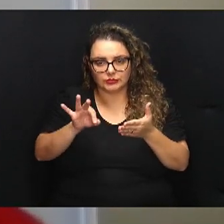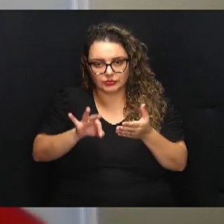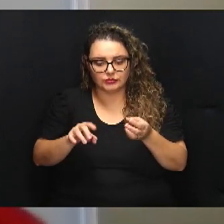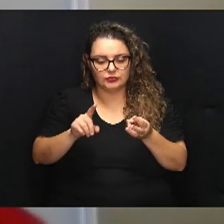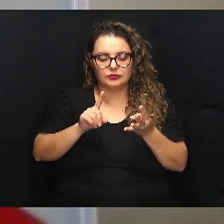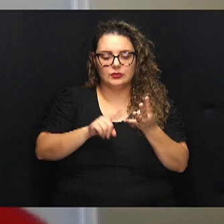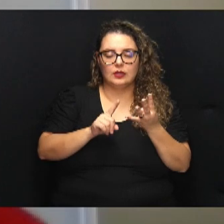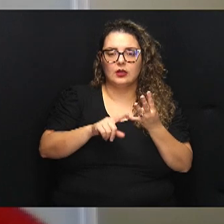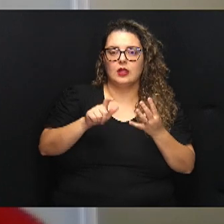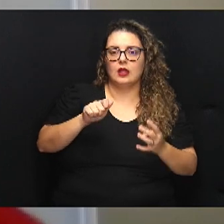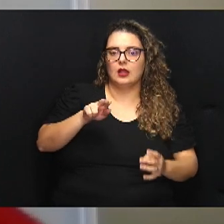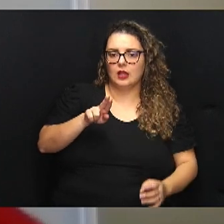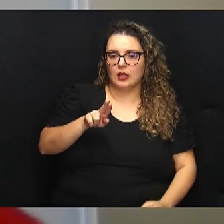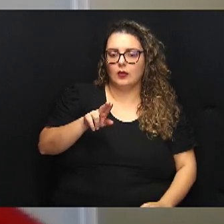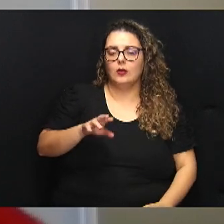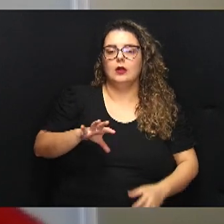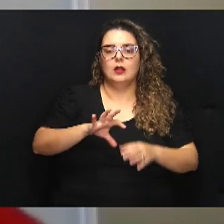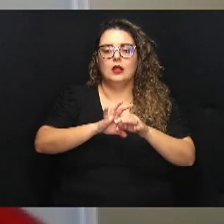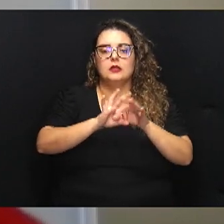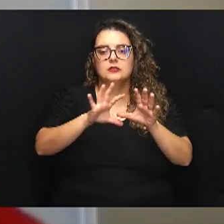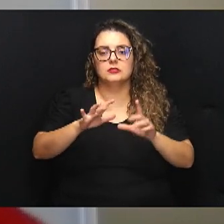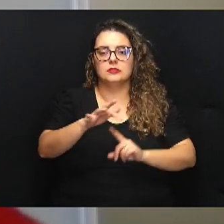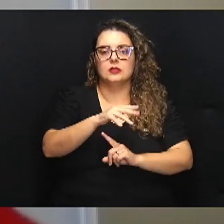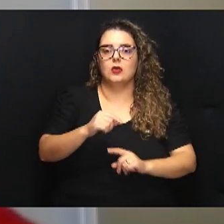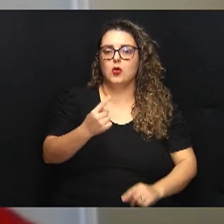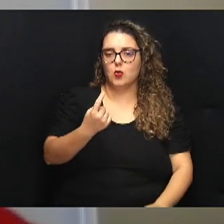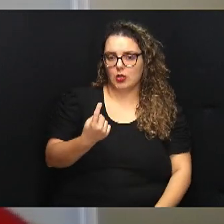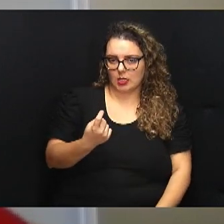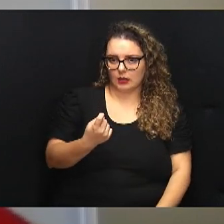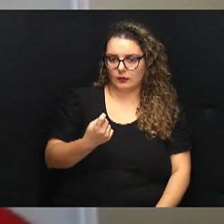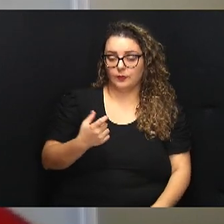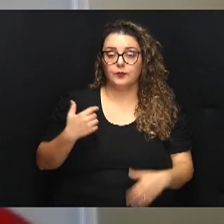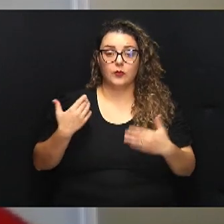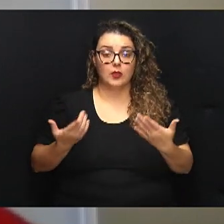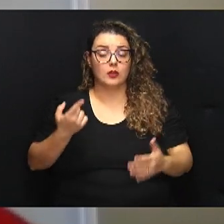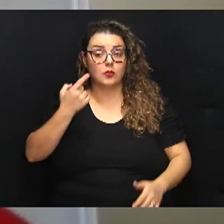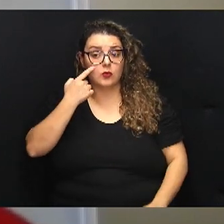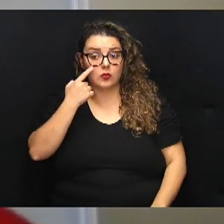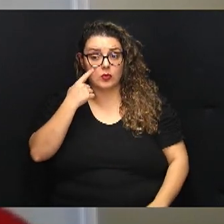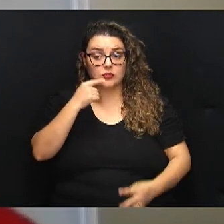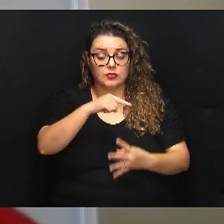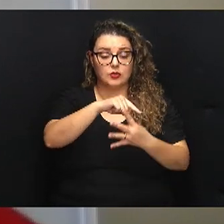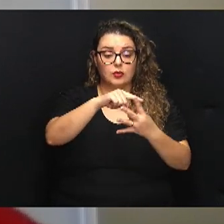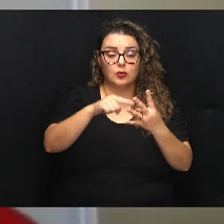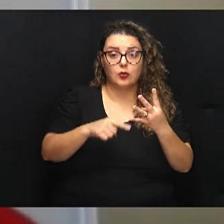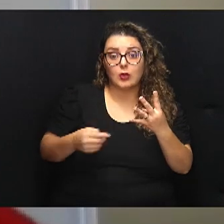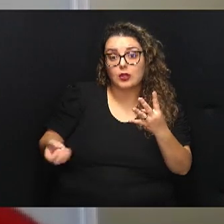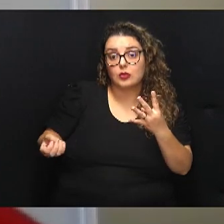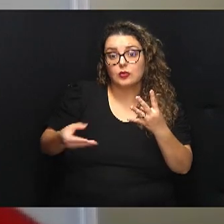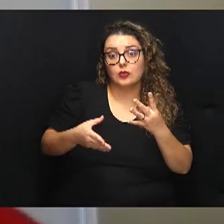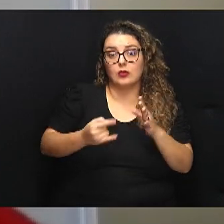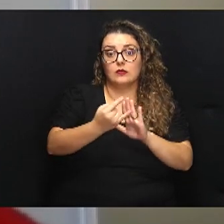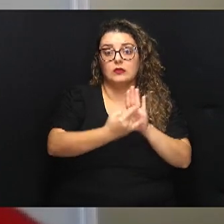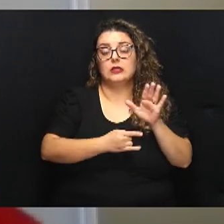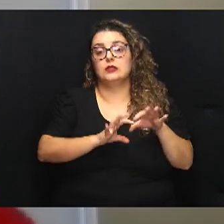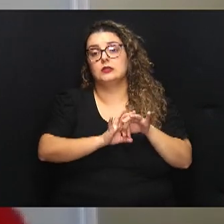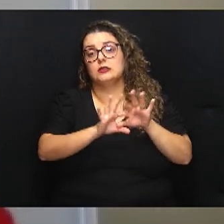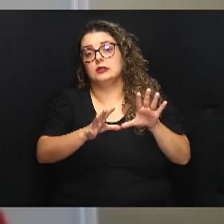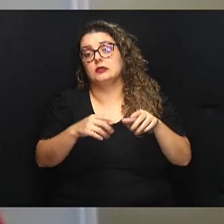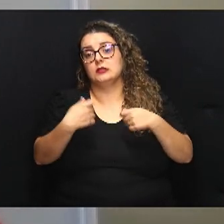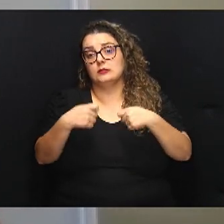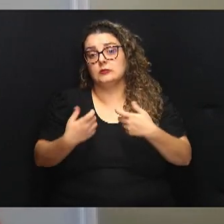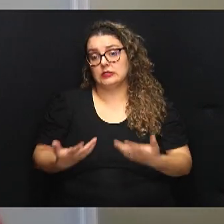a LAU, que é a licença ambiental única. Então, você veja, há 4 novas licenças que precisam ser